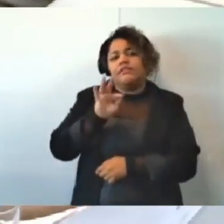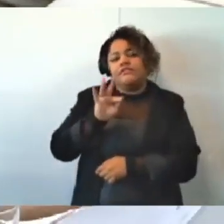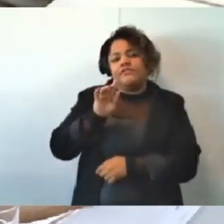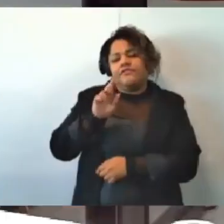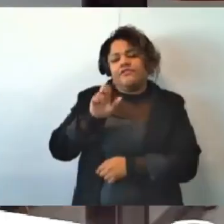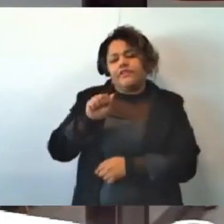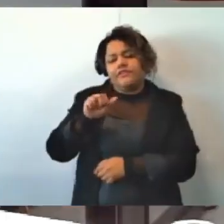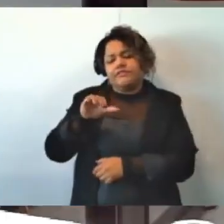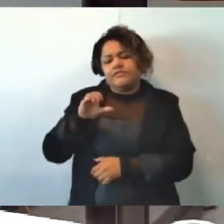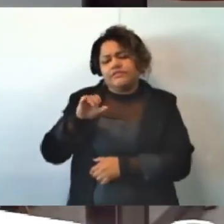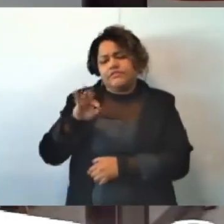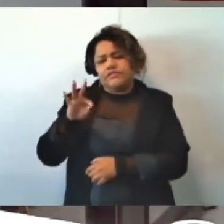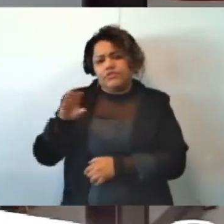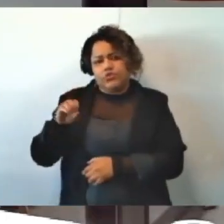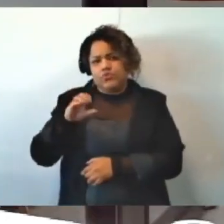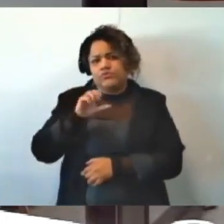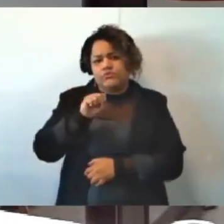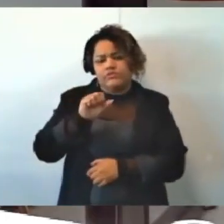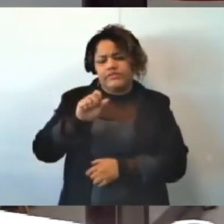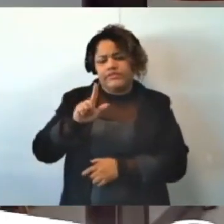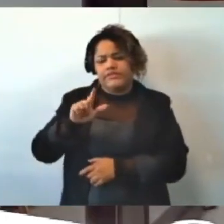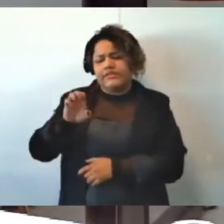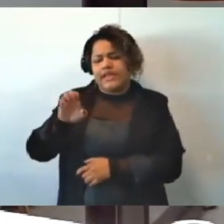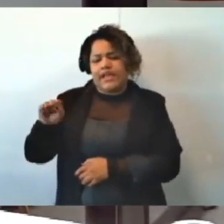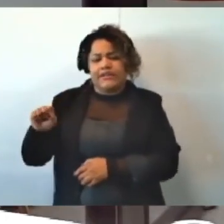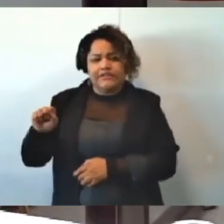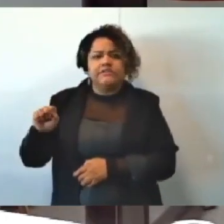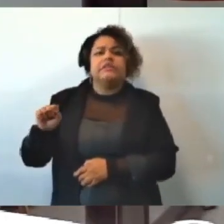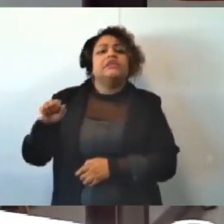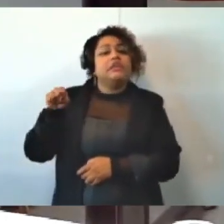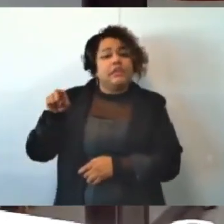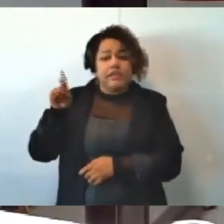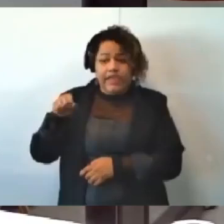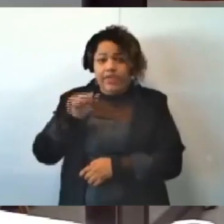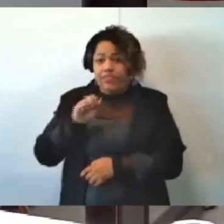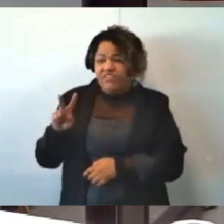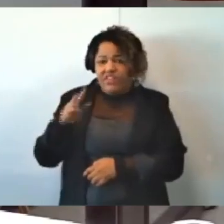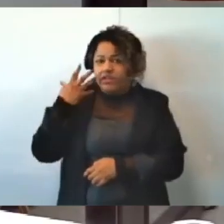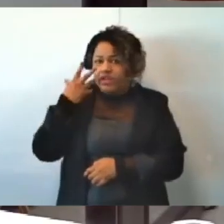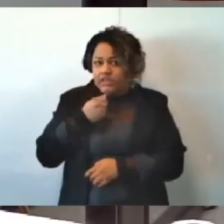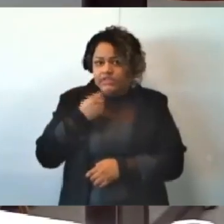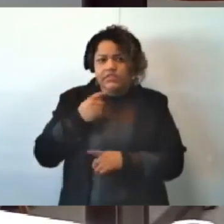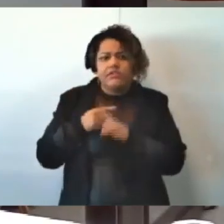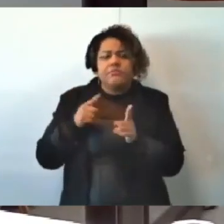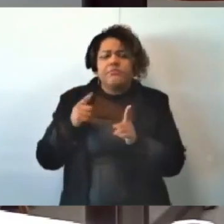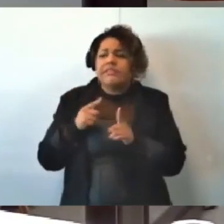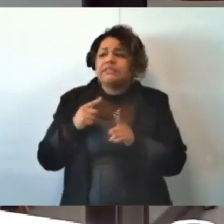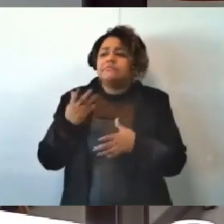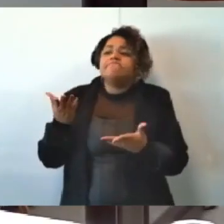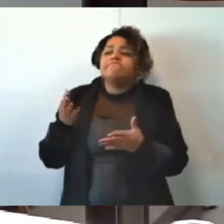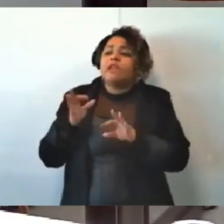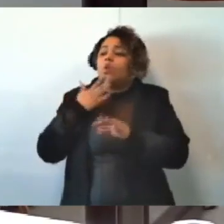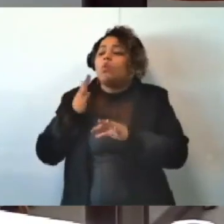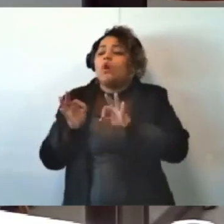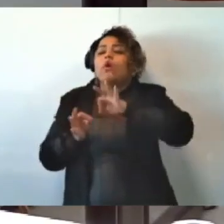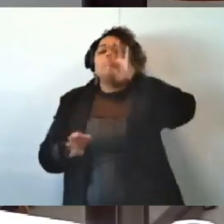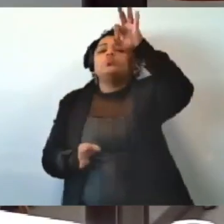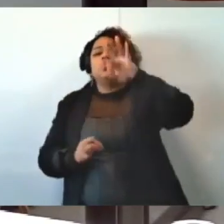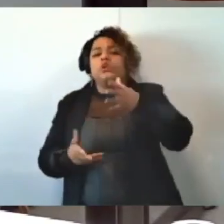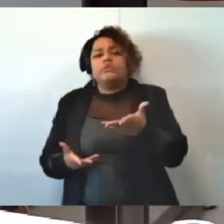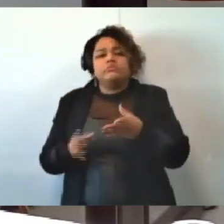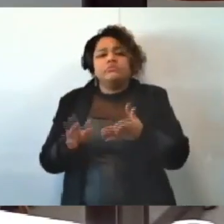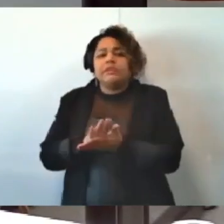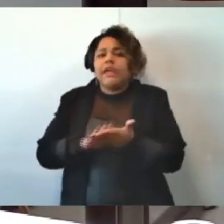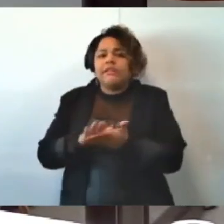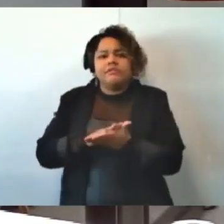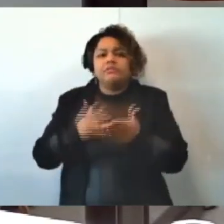lindíssima, né? E até agora não falaram nem a altura dessa arquibancada, que é algo que foi denunciado também no Ministério Público. Qual é a altura?